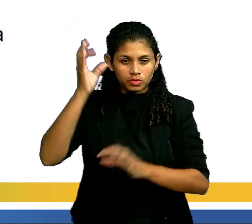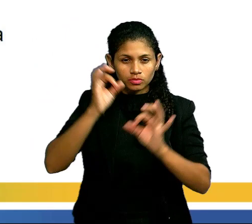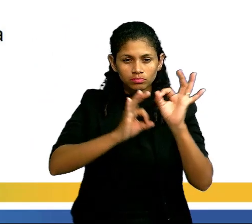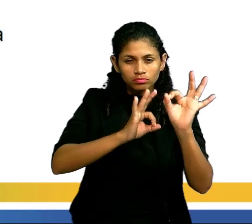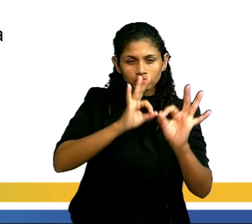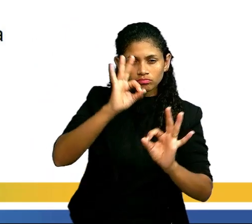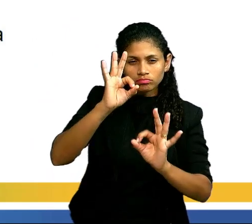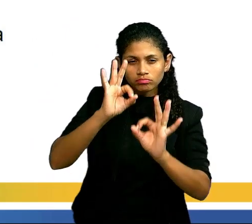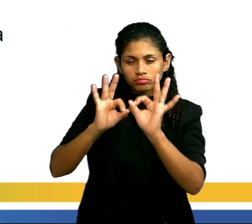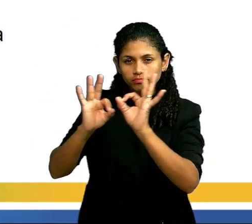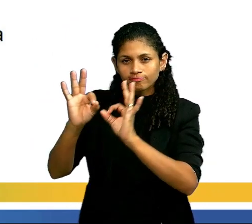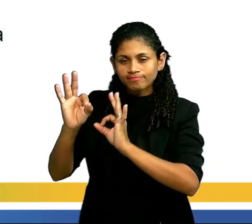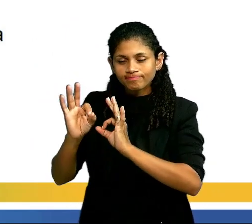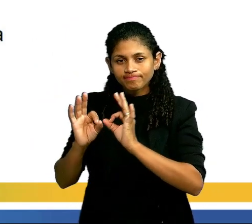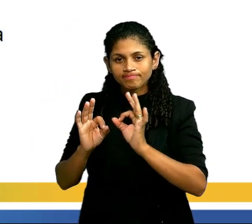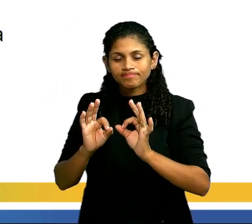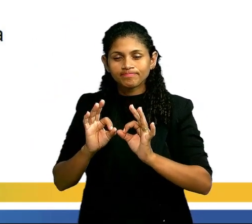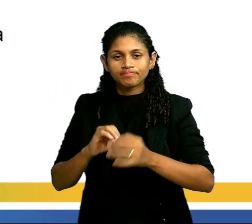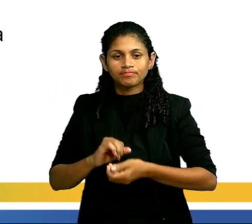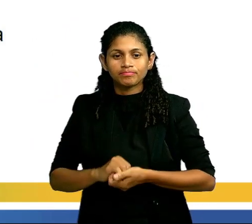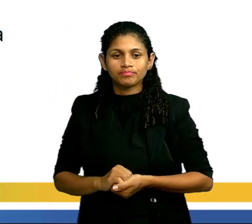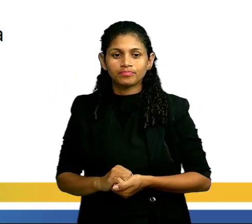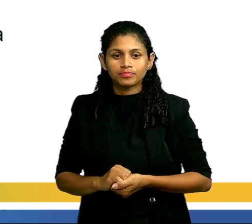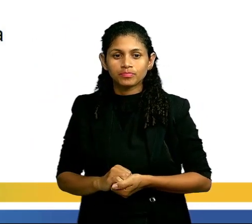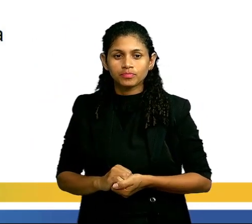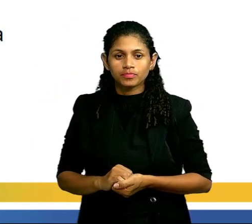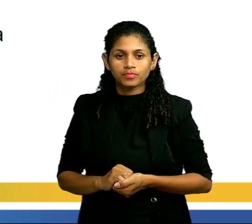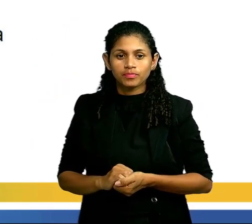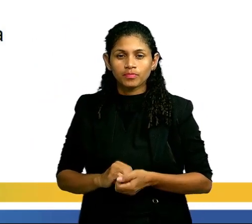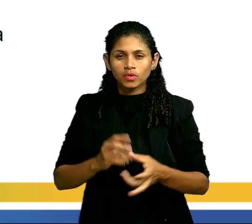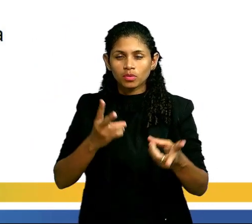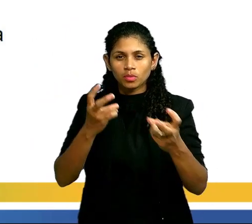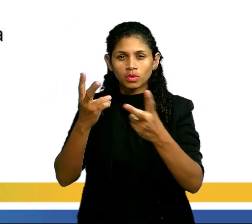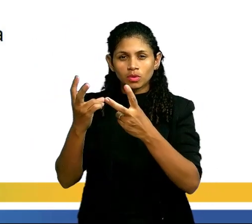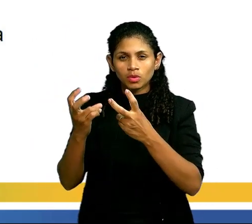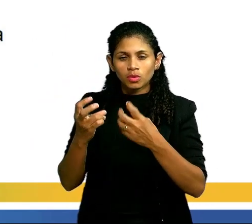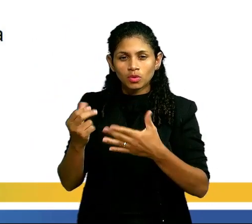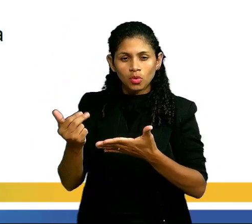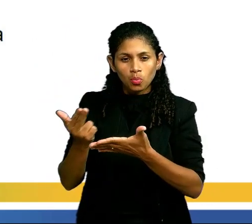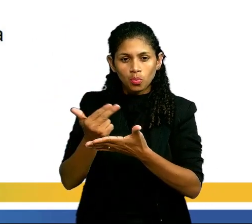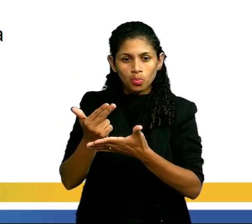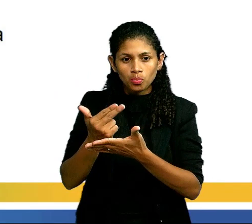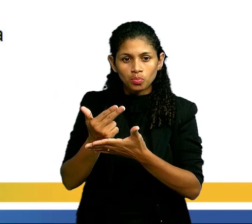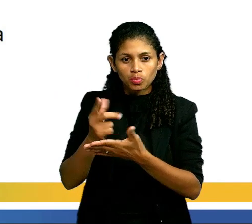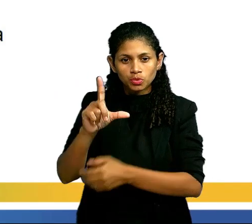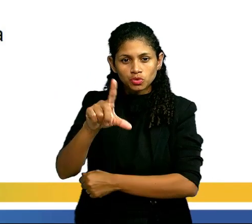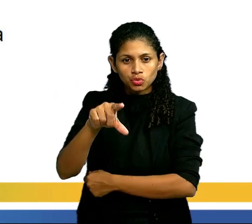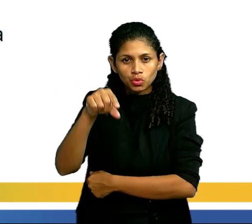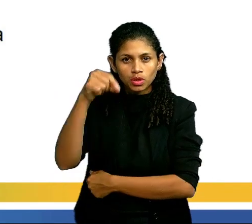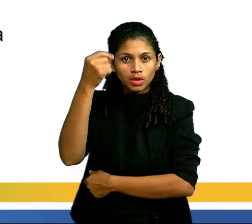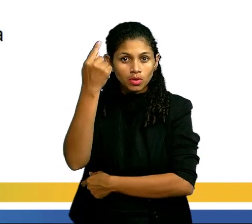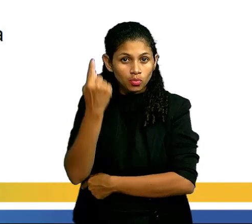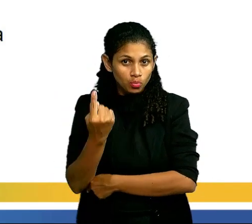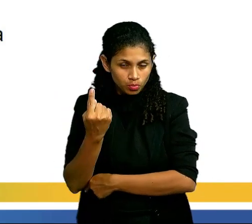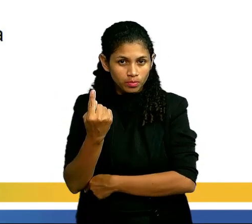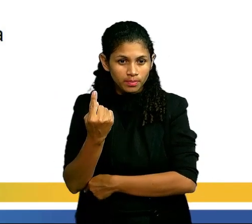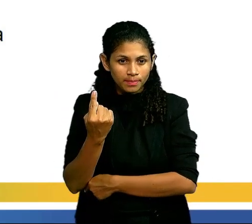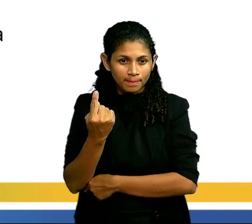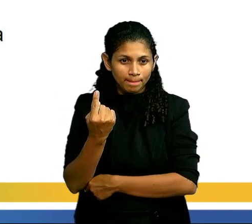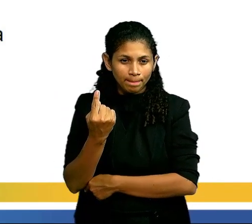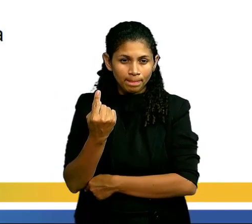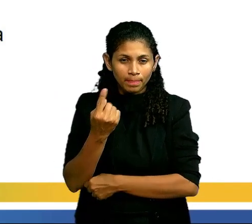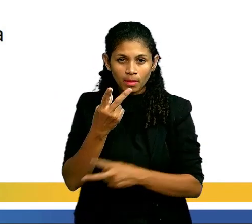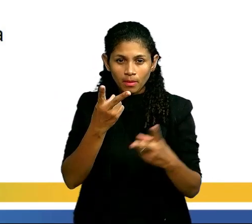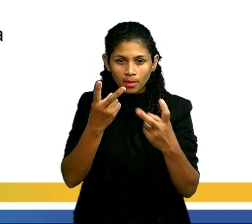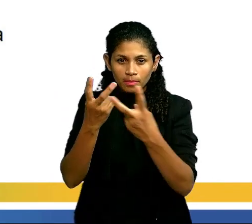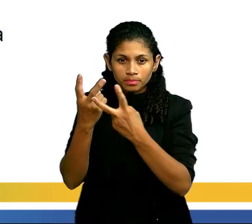organizam de uma seguinte maneira. Então, se eu observar ali os desenhos e selecionar um átomo ali no meio da figura, eu vou perceber